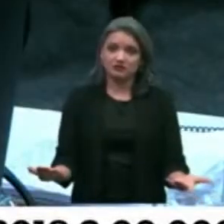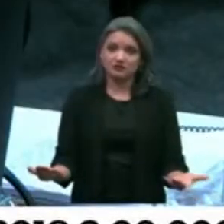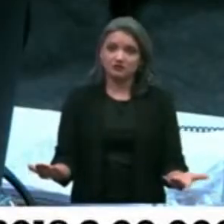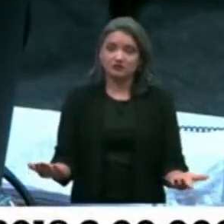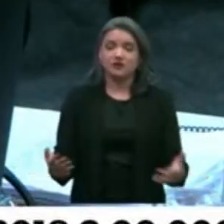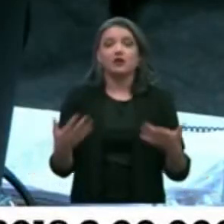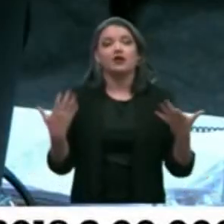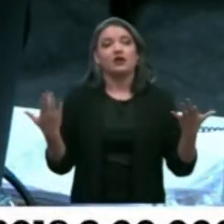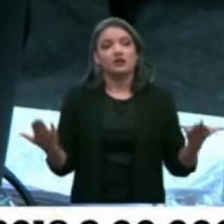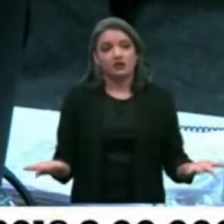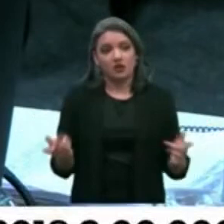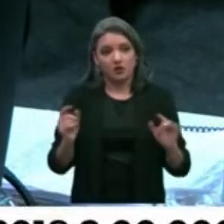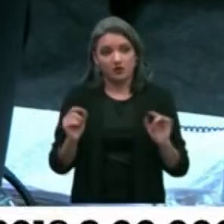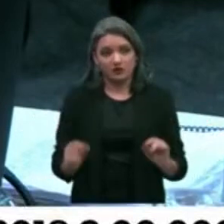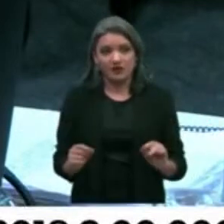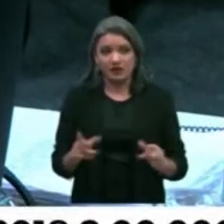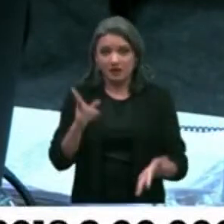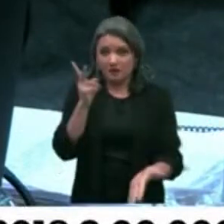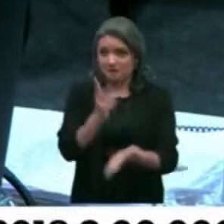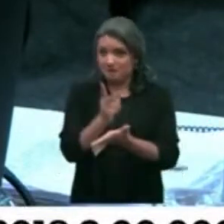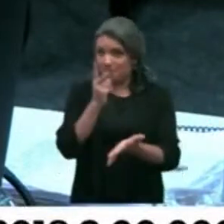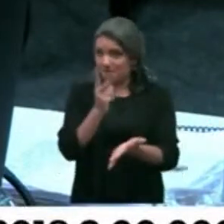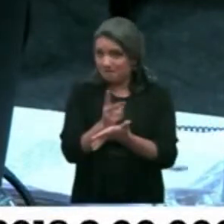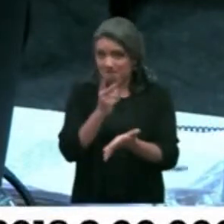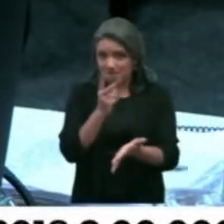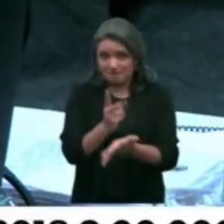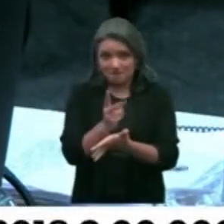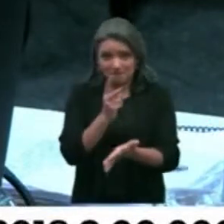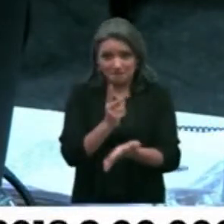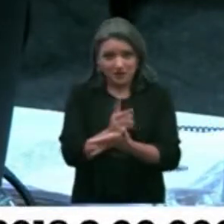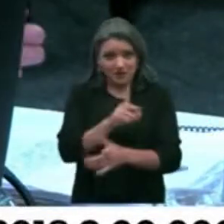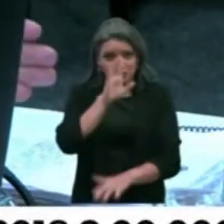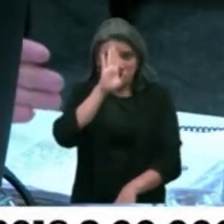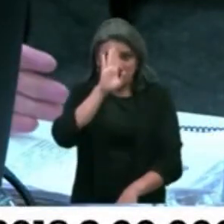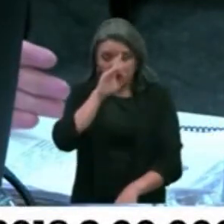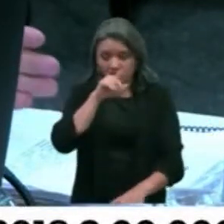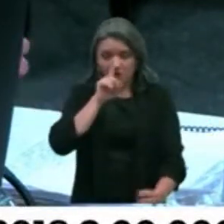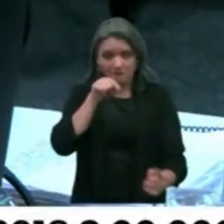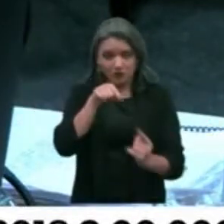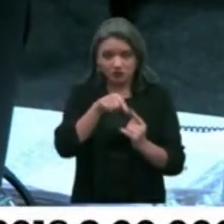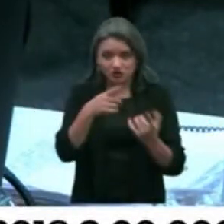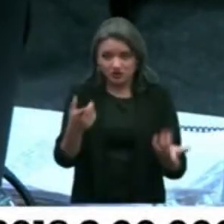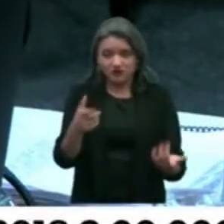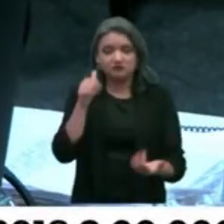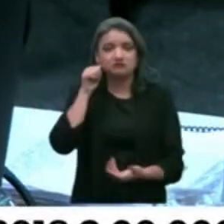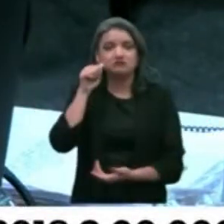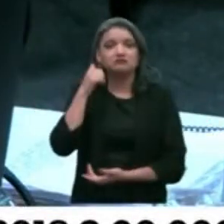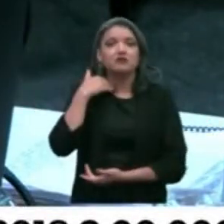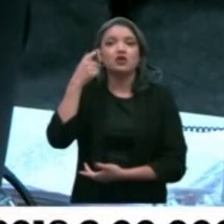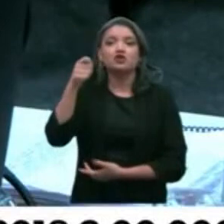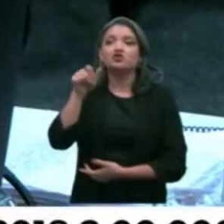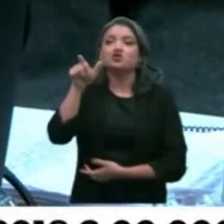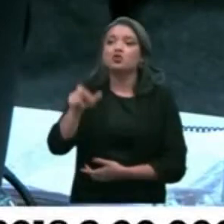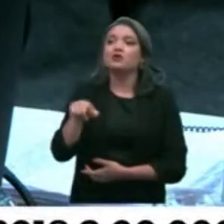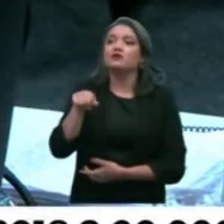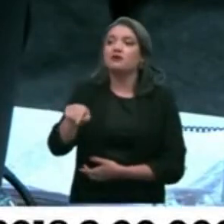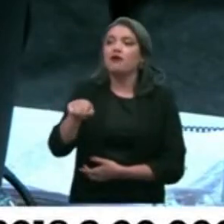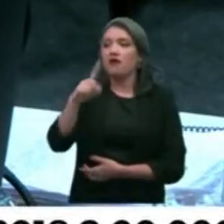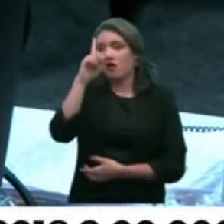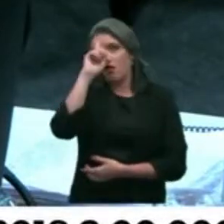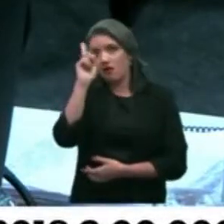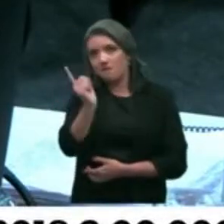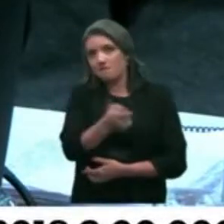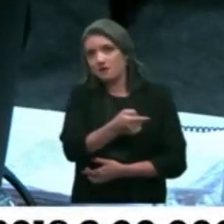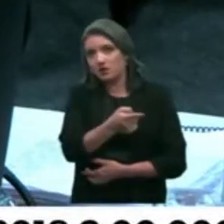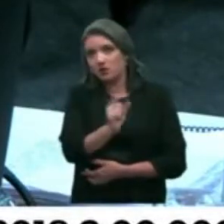de Justiça Ministro Luiz Felipe Salomão disse ter dúvidas quanto à prescrição do caso e por isso pediu mais